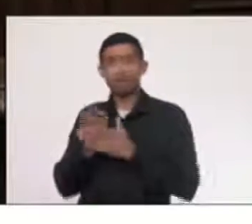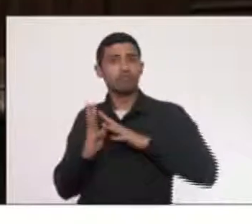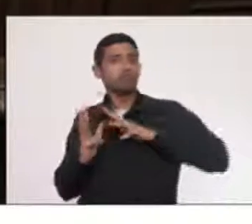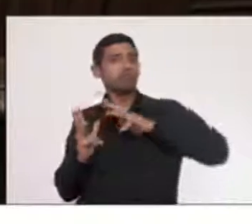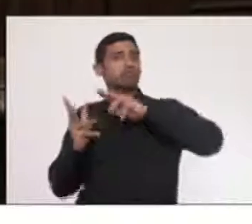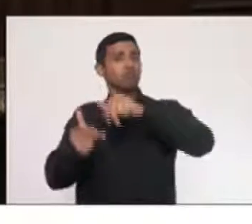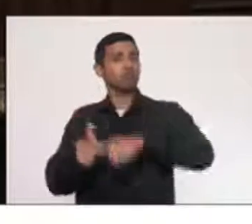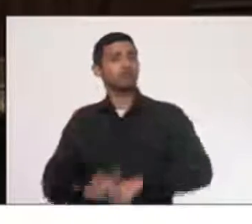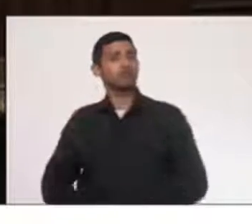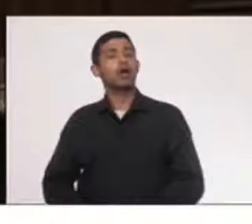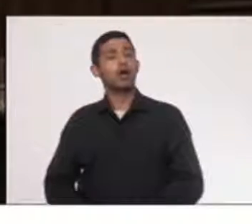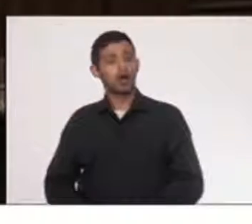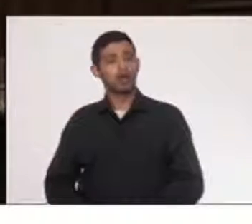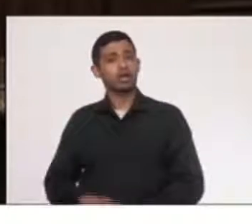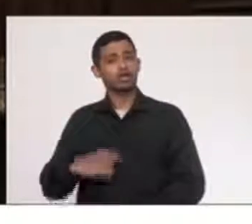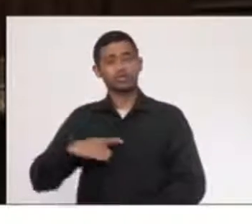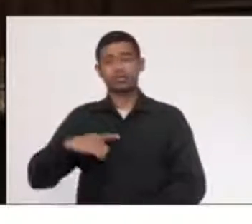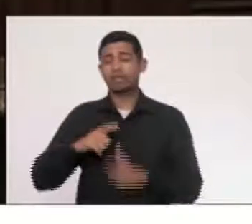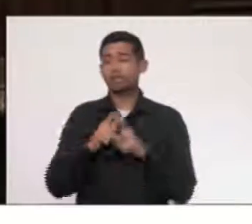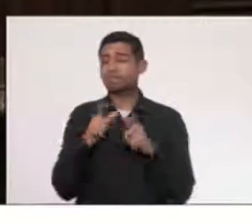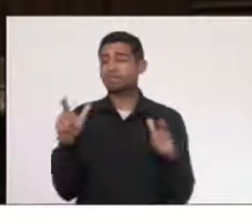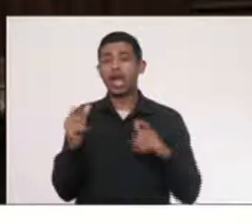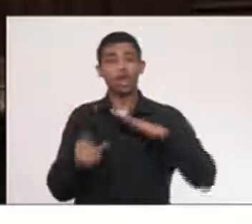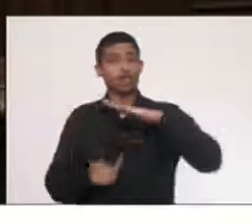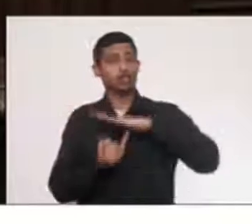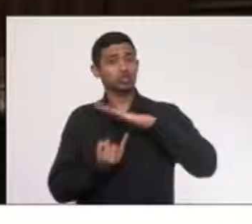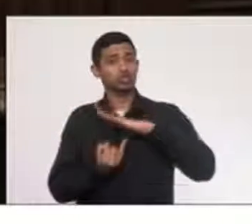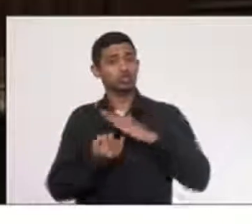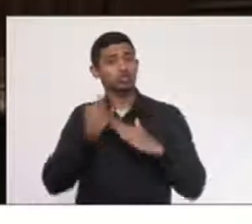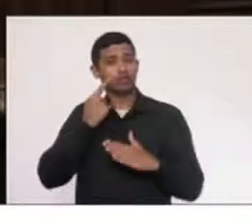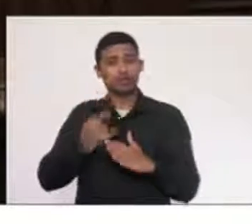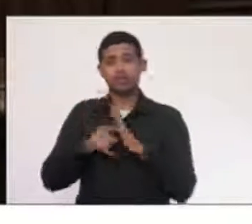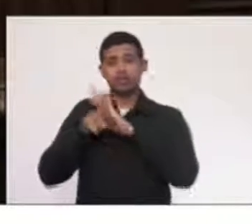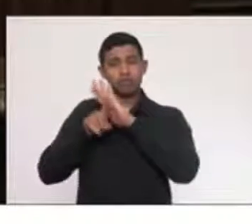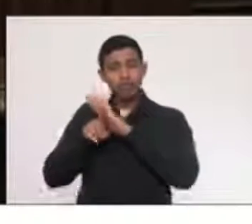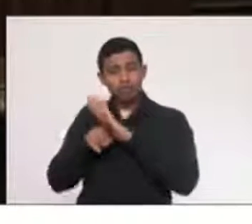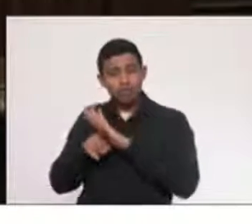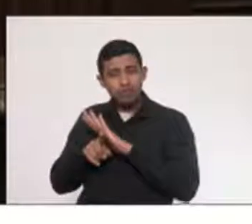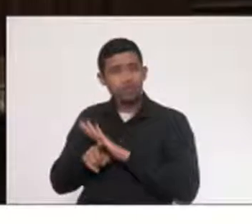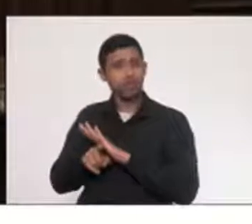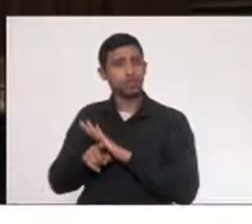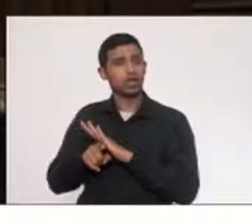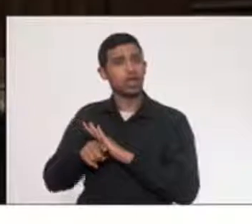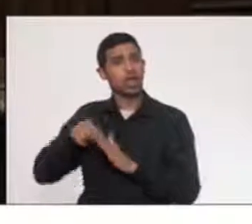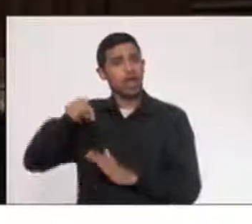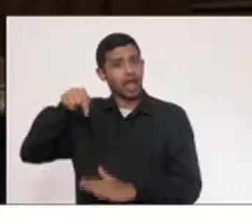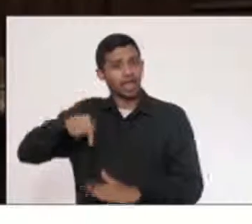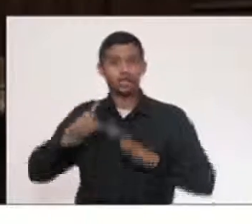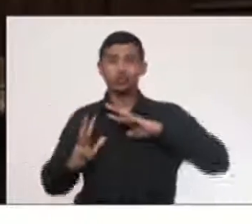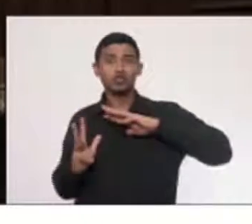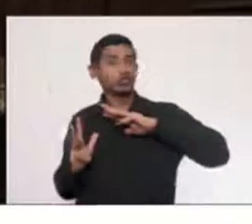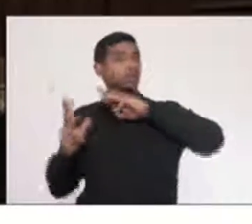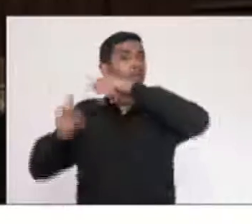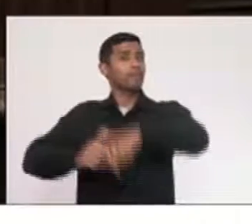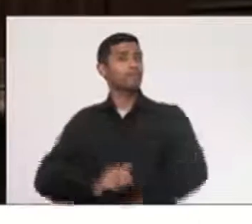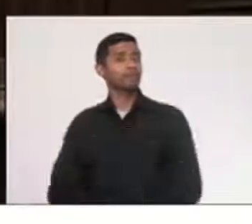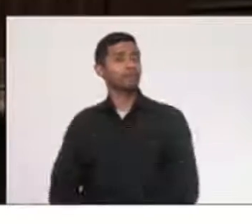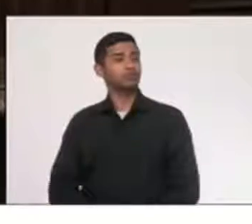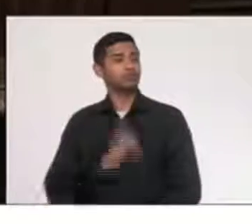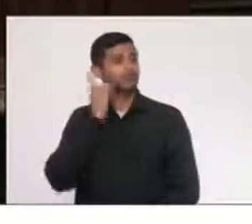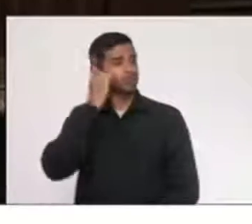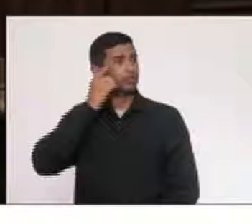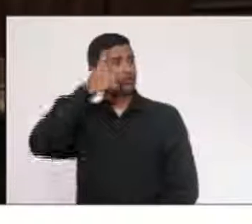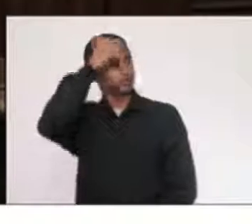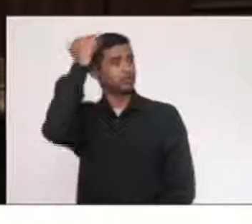Nós temos um dos maiores institutos de pesquisa do mundo, deputado Luiz